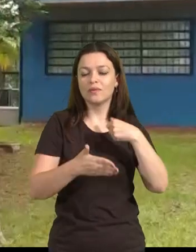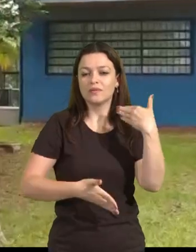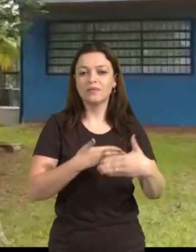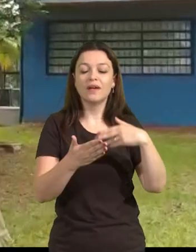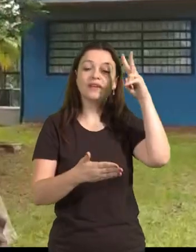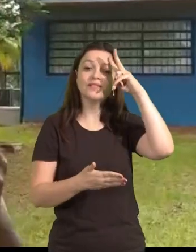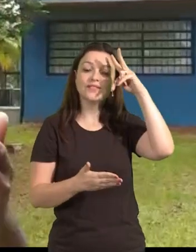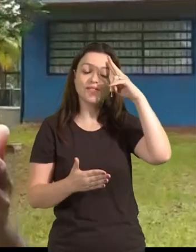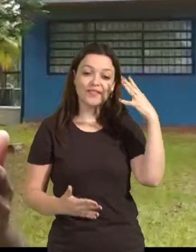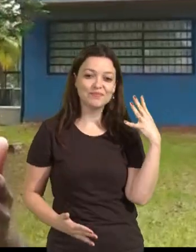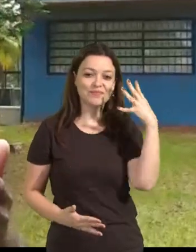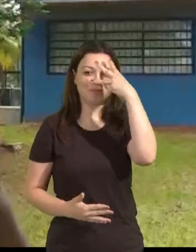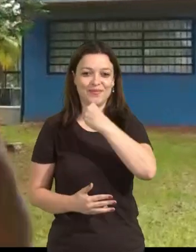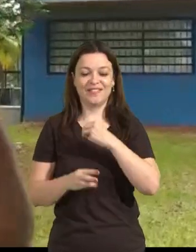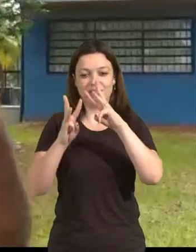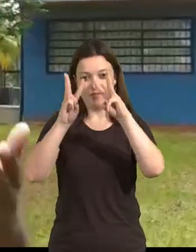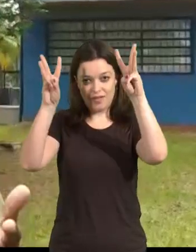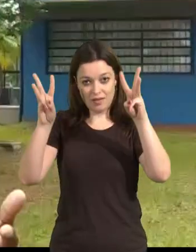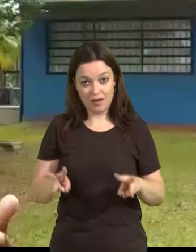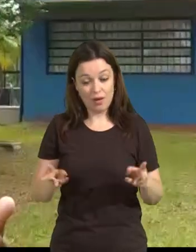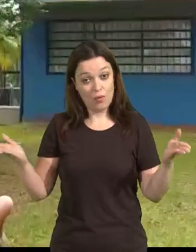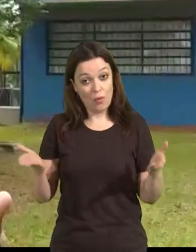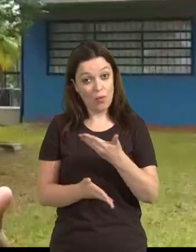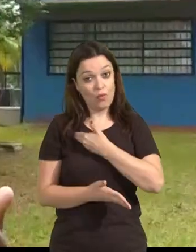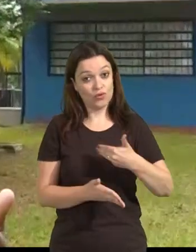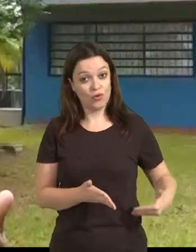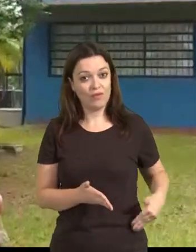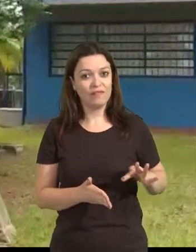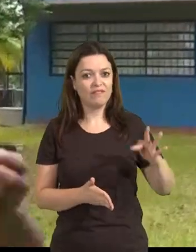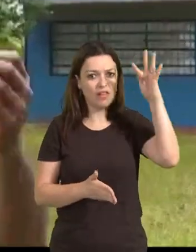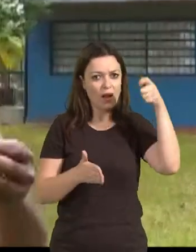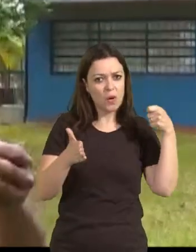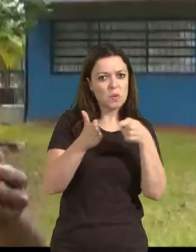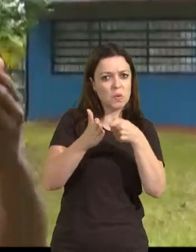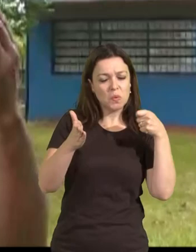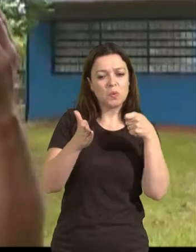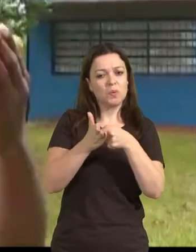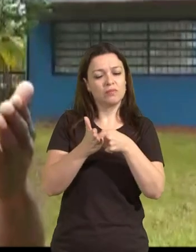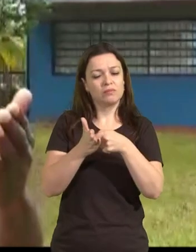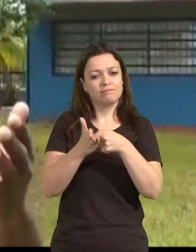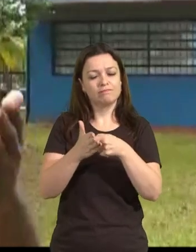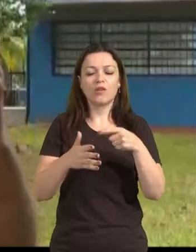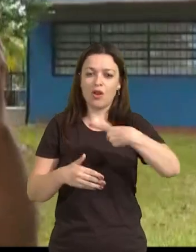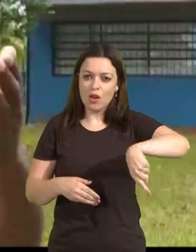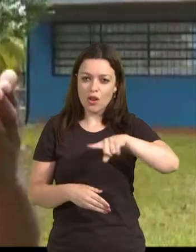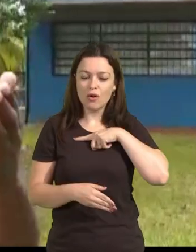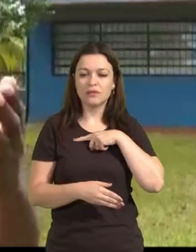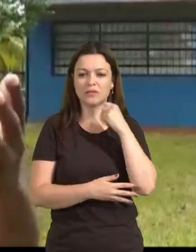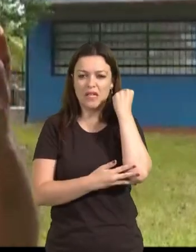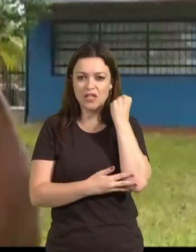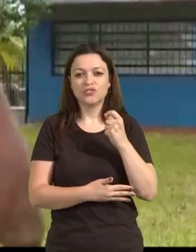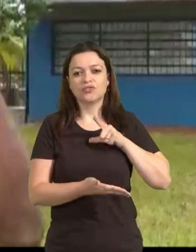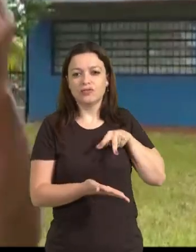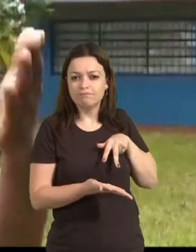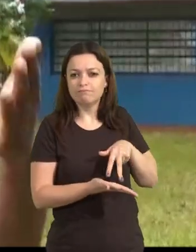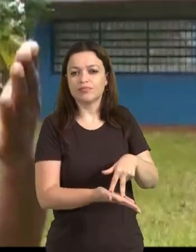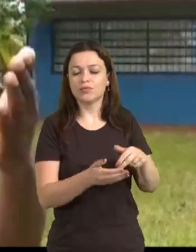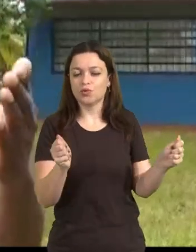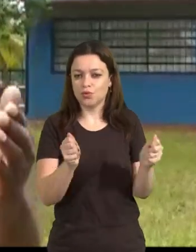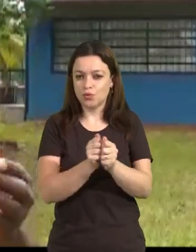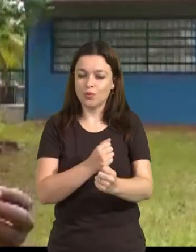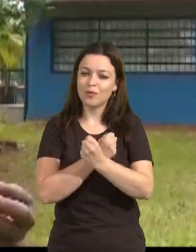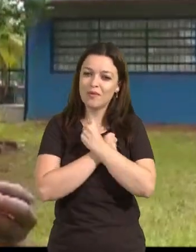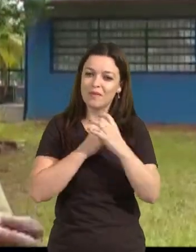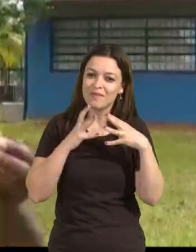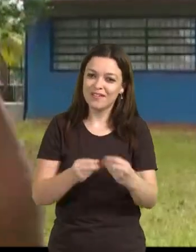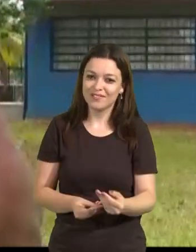da UFPR, que hoje está sendo atacada pelo governo federal. Nós precisamos resistir e estar junto. Um abraço